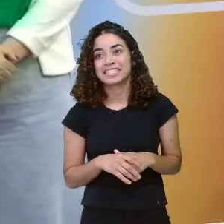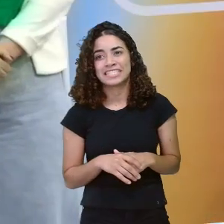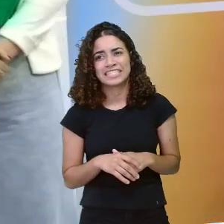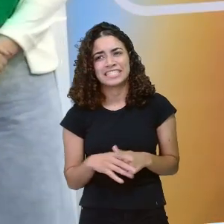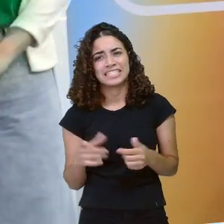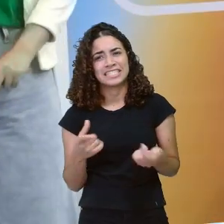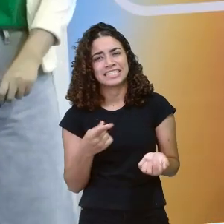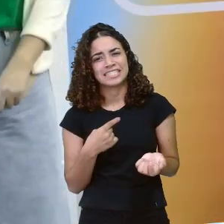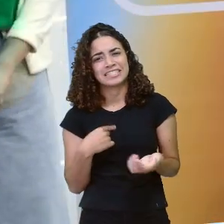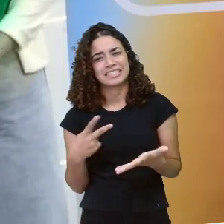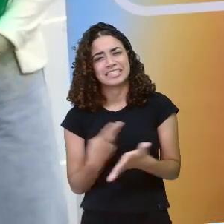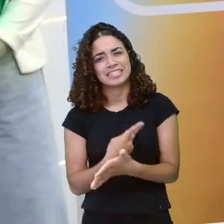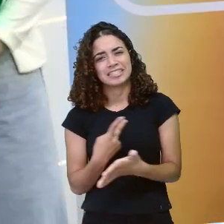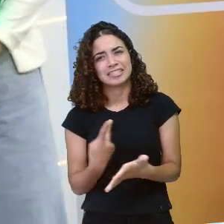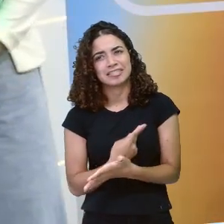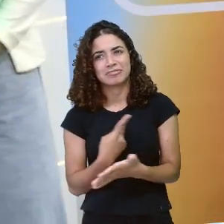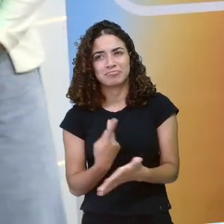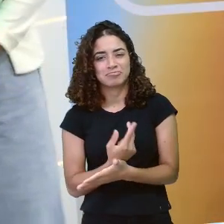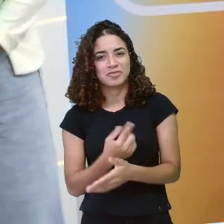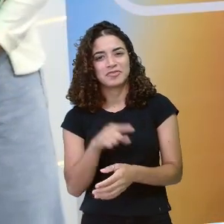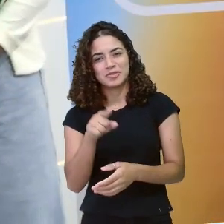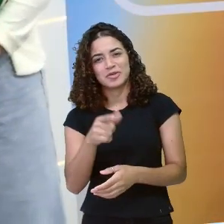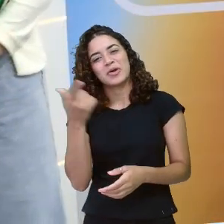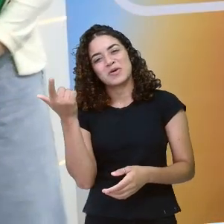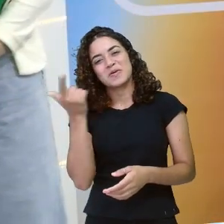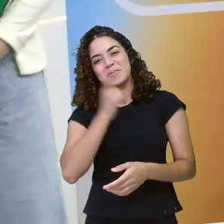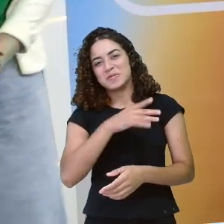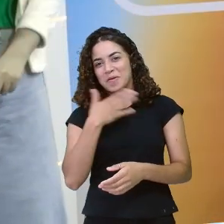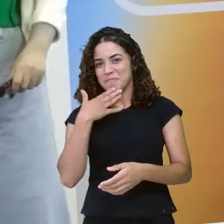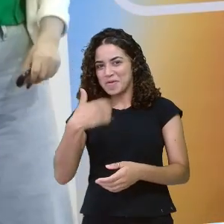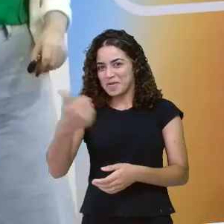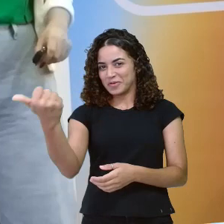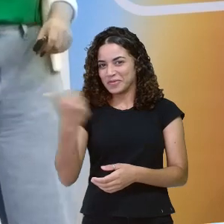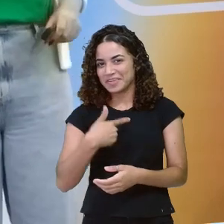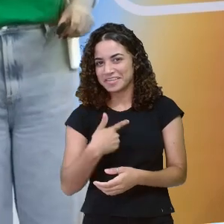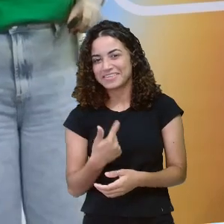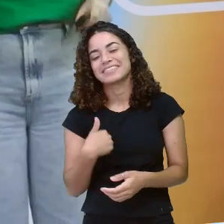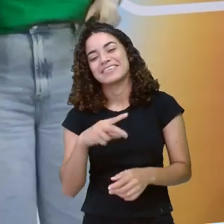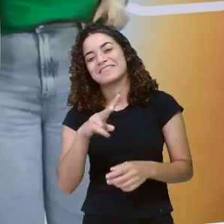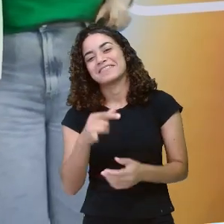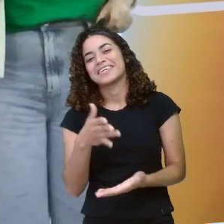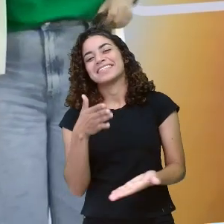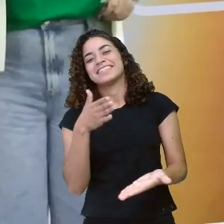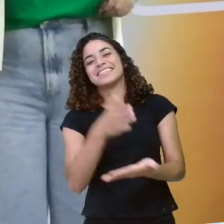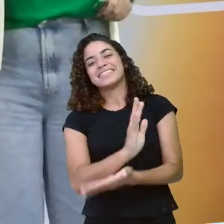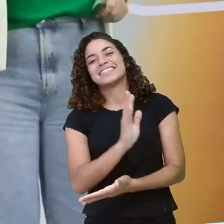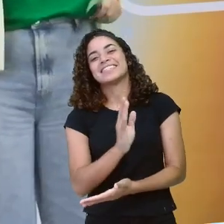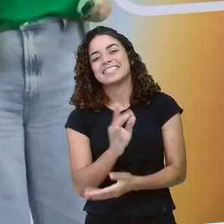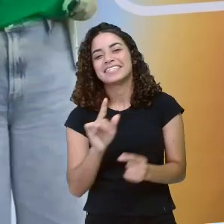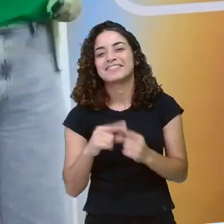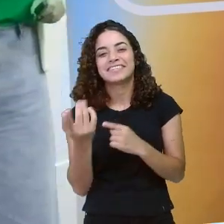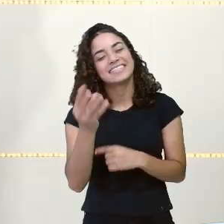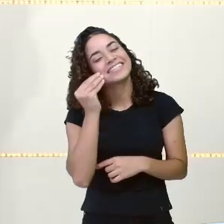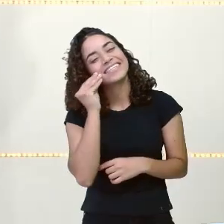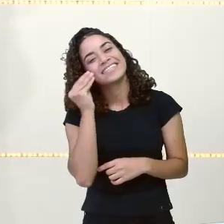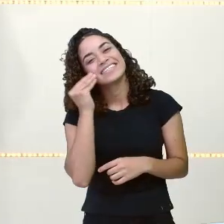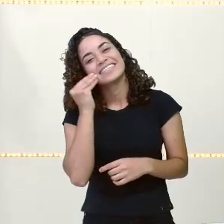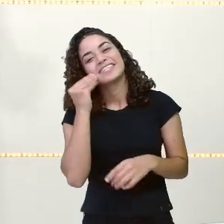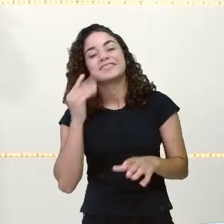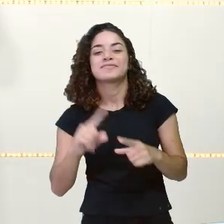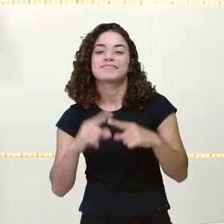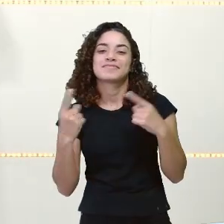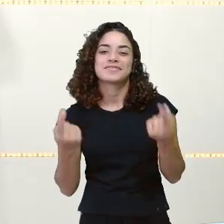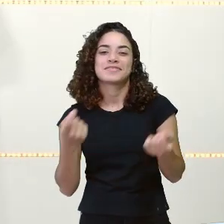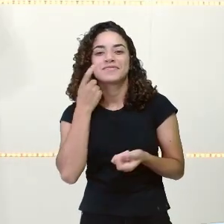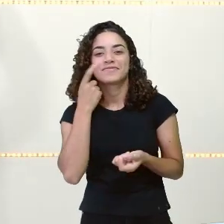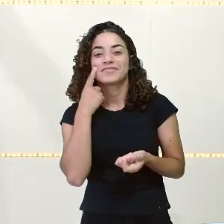errei 2. Será que vocês conseguem fazer melhor do que eu? Vocês entram lá no jogo e vão tentar, gente. Mas olha, eu